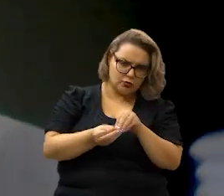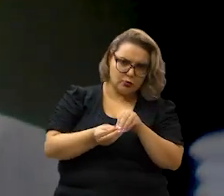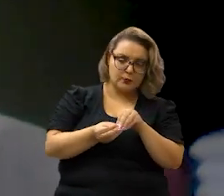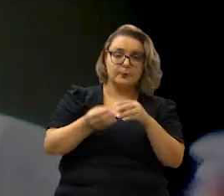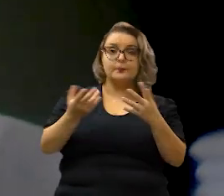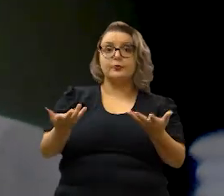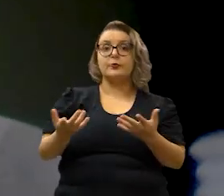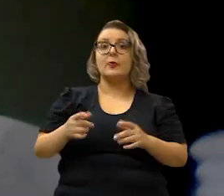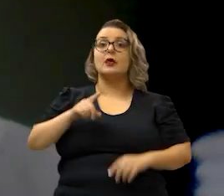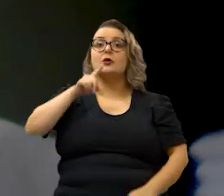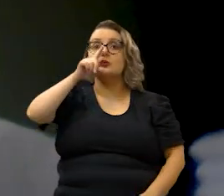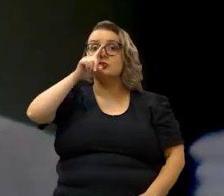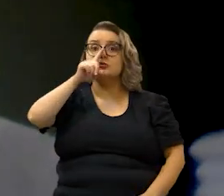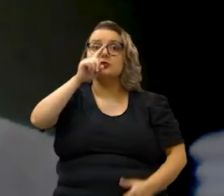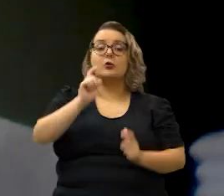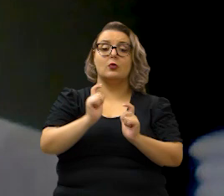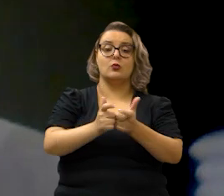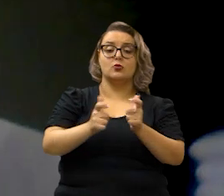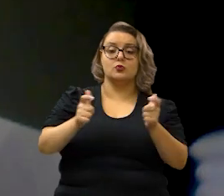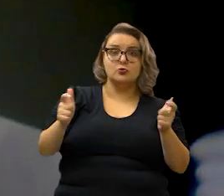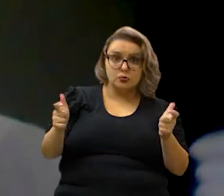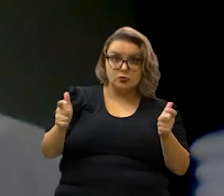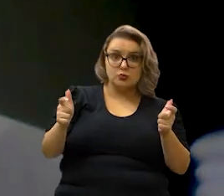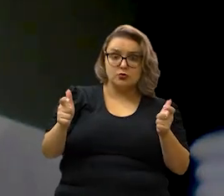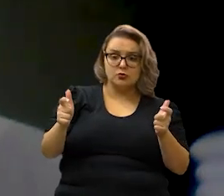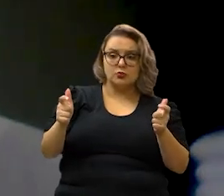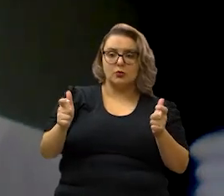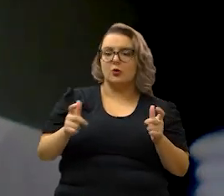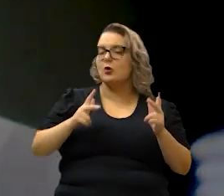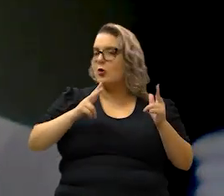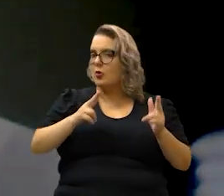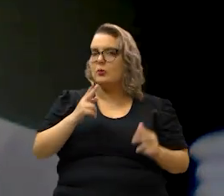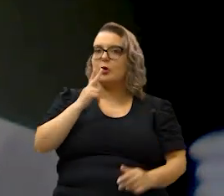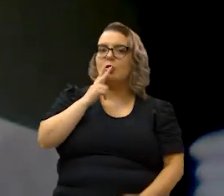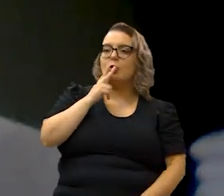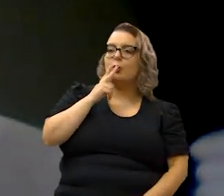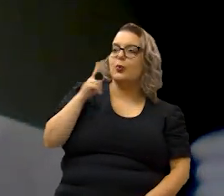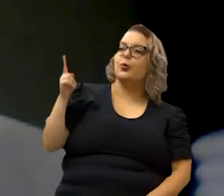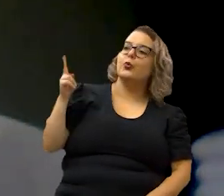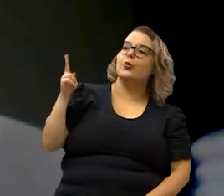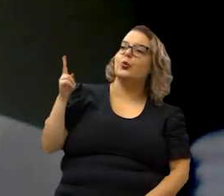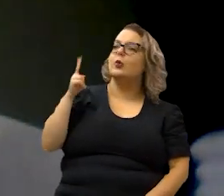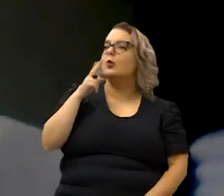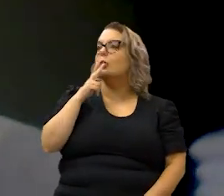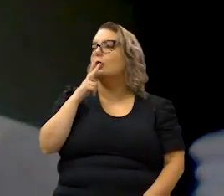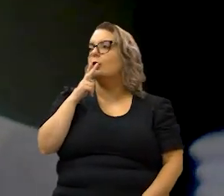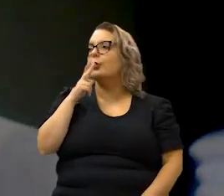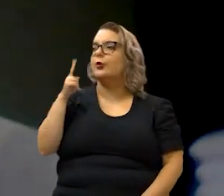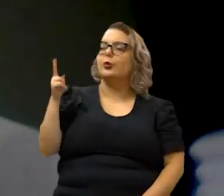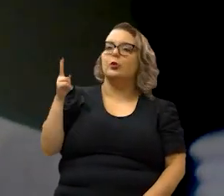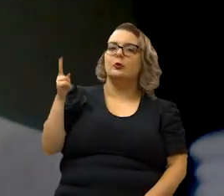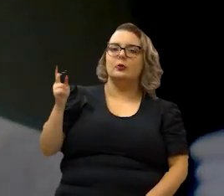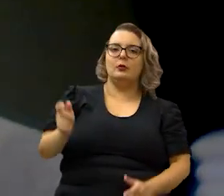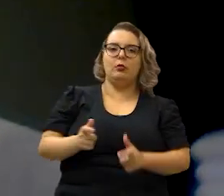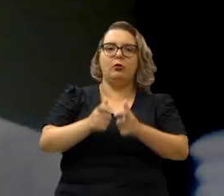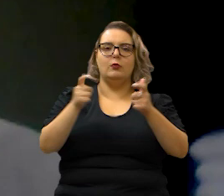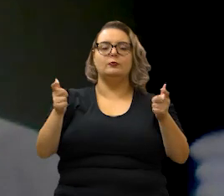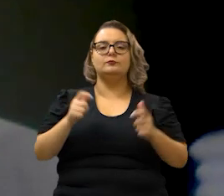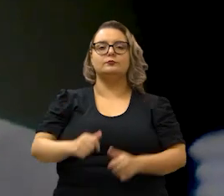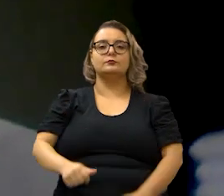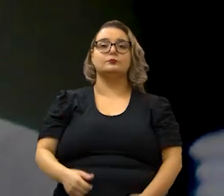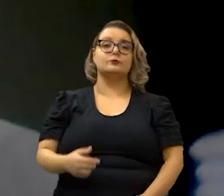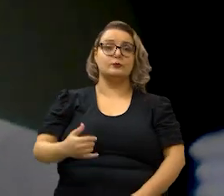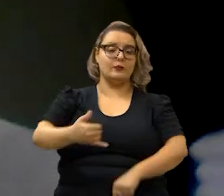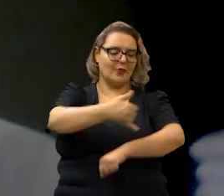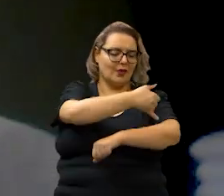os fatores de risco estão aumentando, como tabagismo, excesso